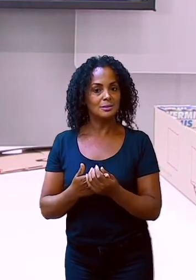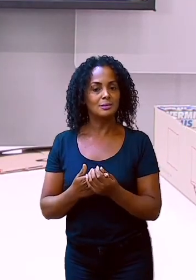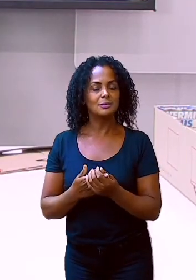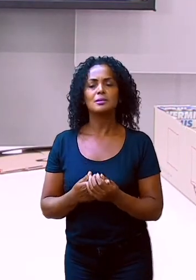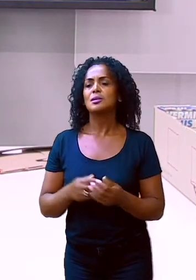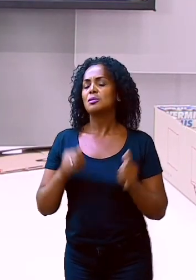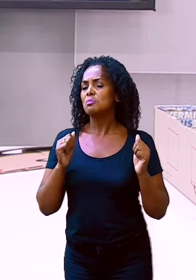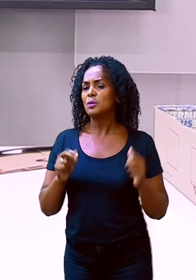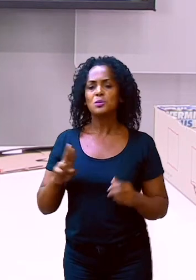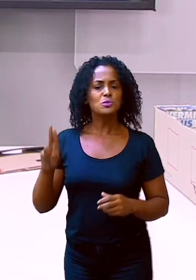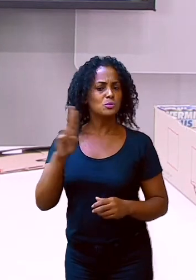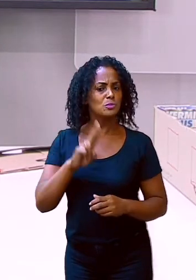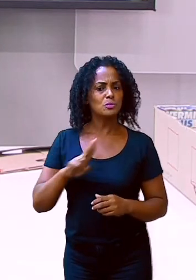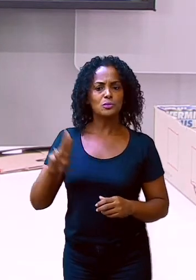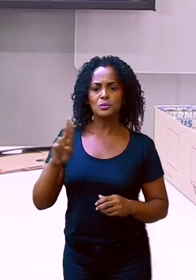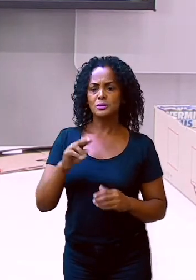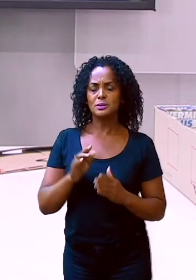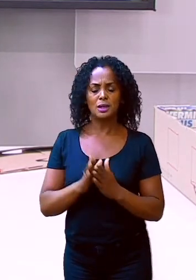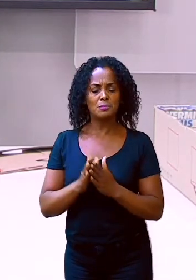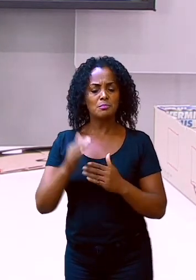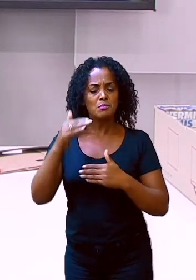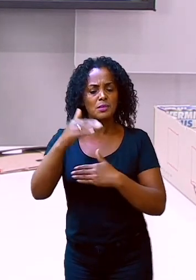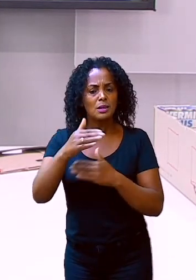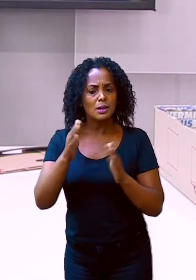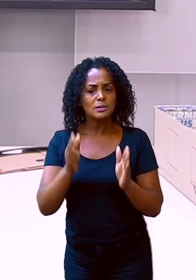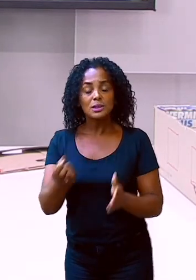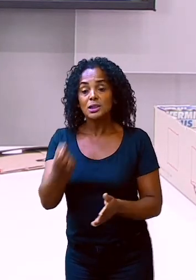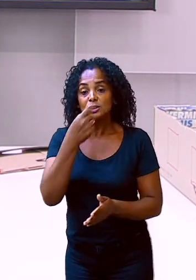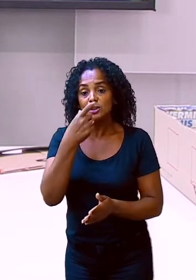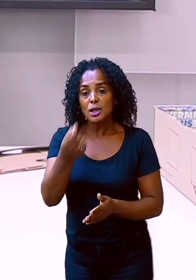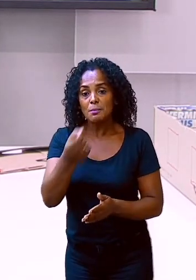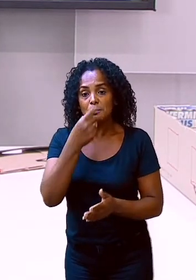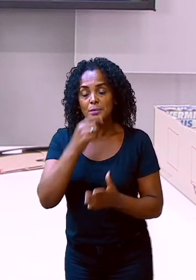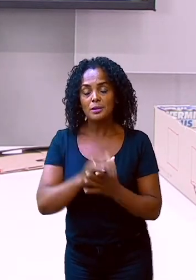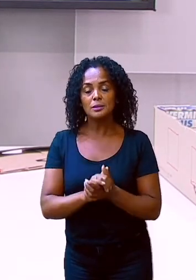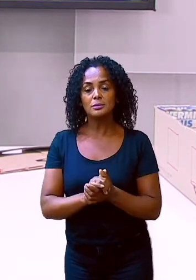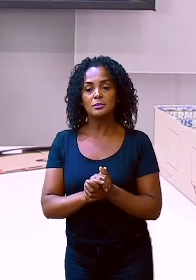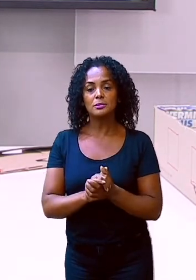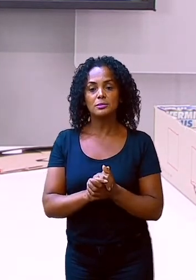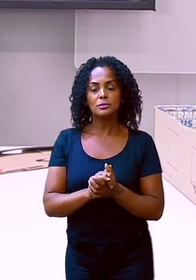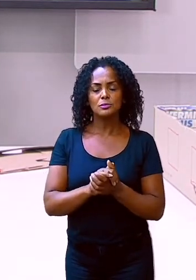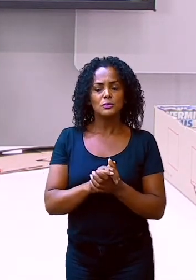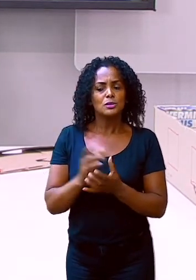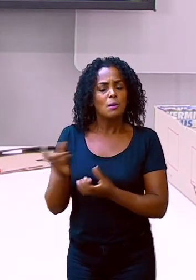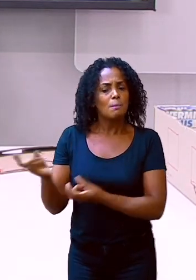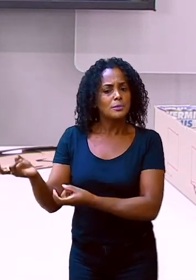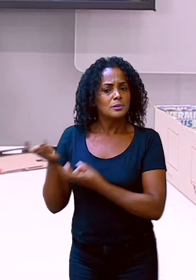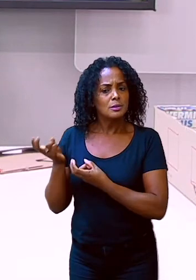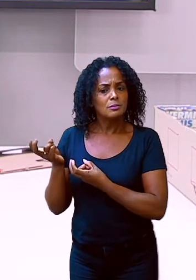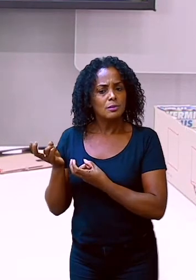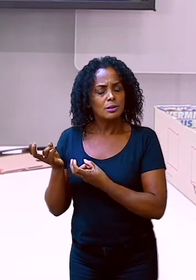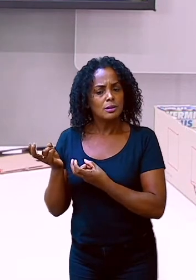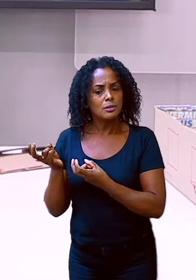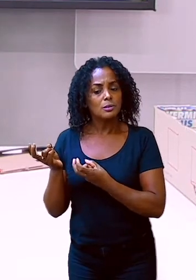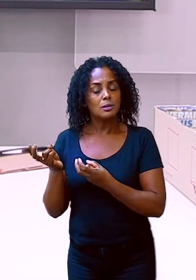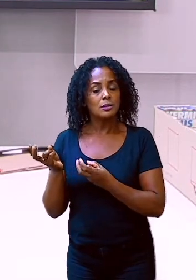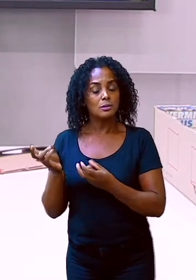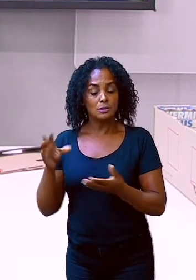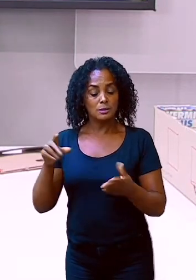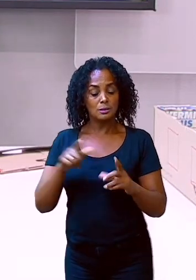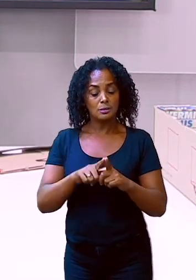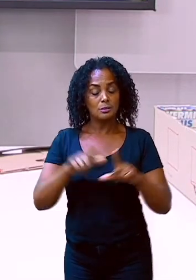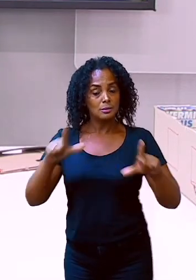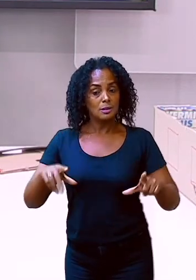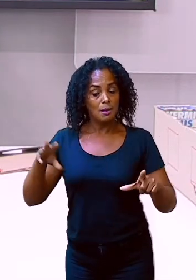vocês perceberam que a maquete da nossa colega, ela encapou a caixinha? Então, lembrando que vocês podem encapar a caixinha.